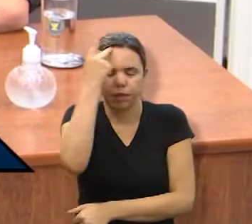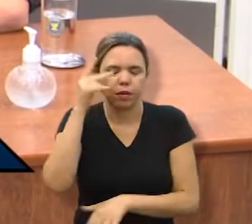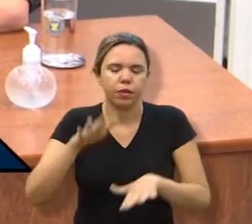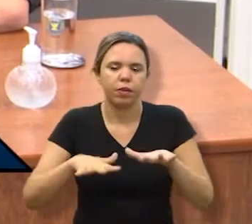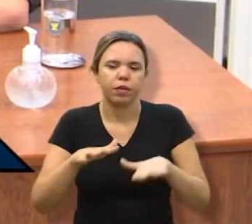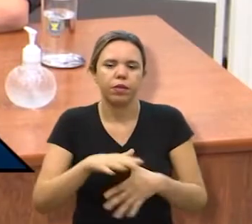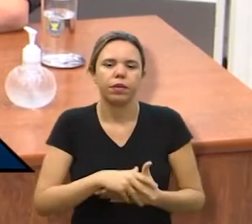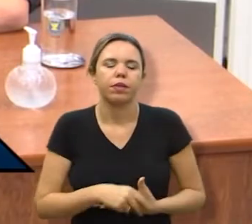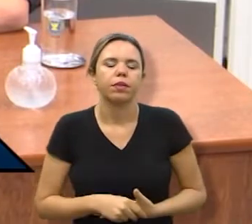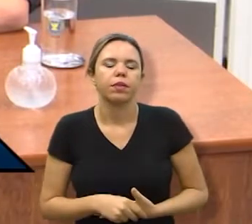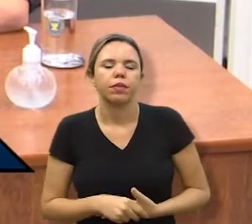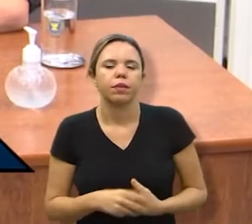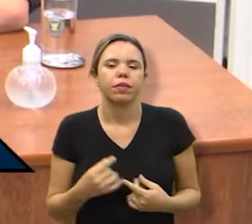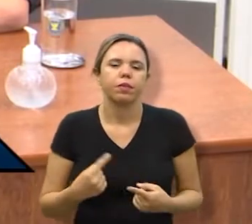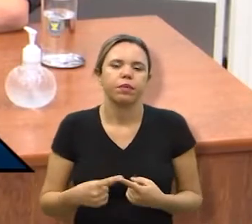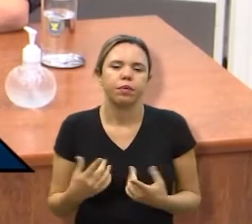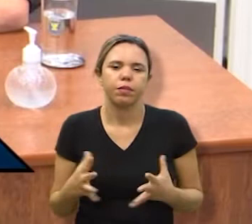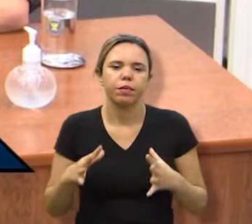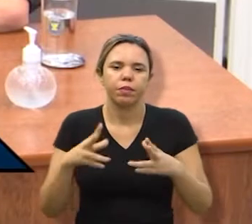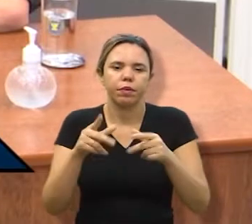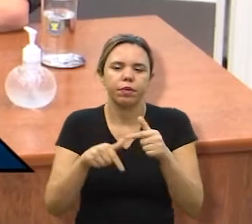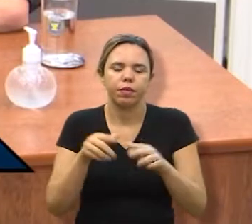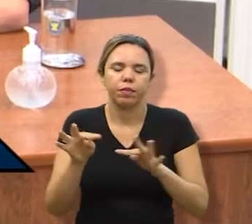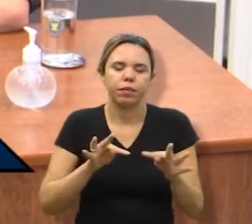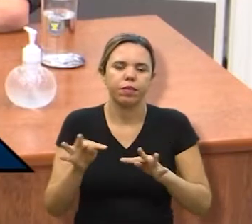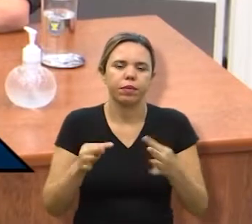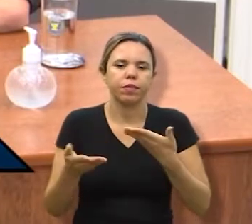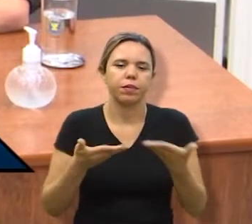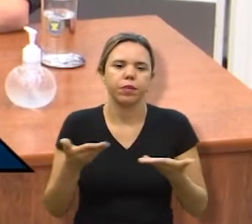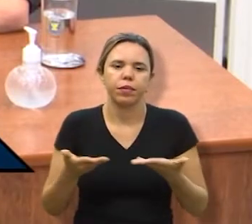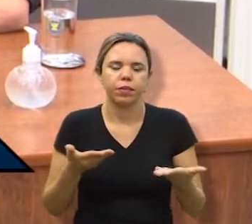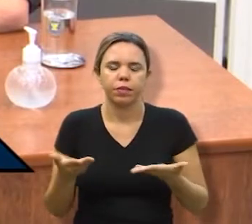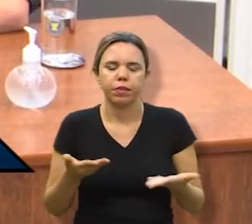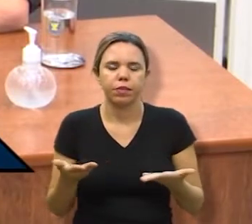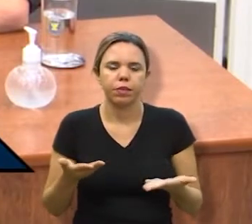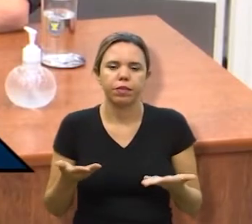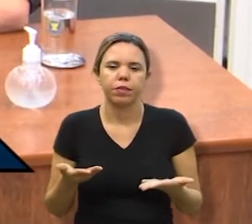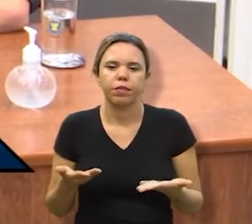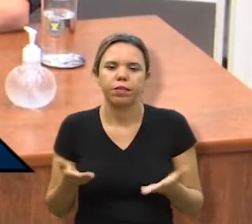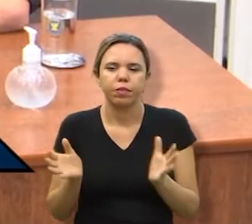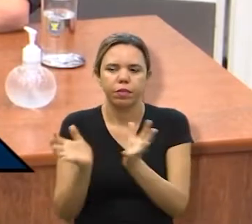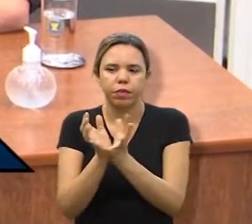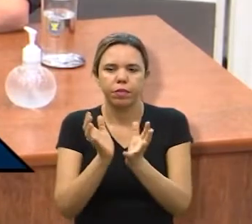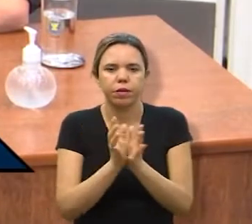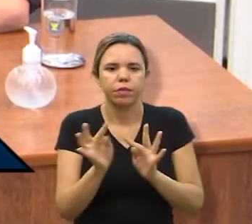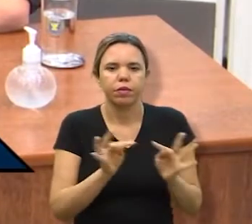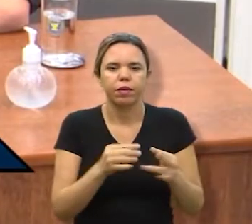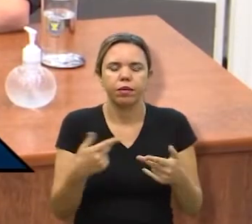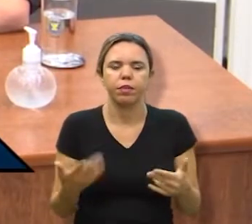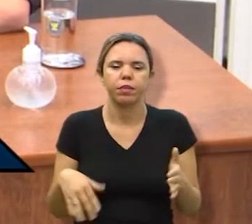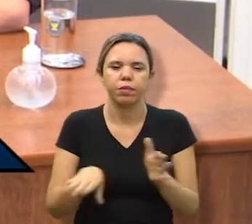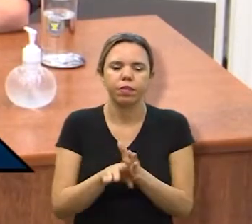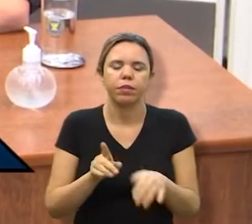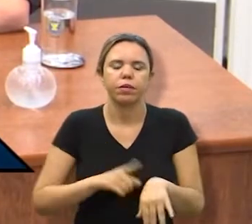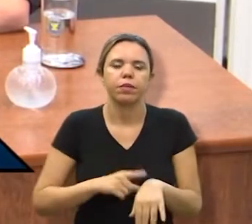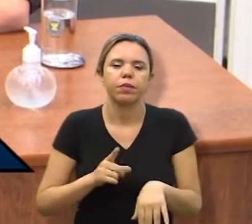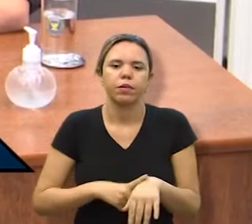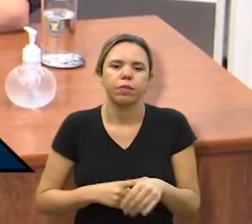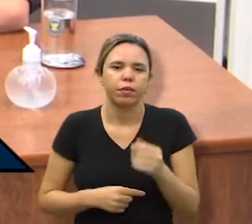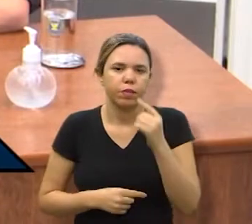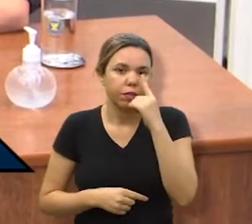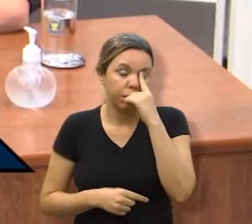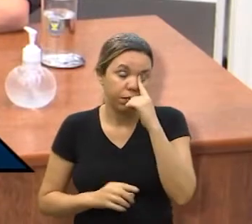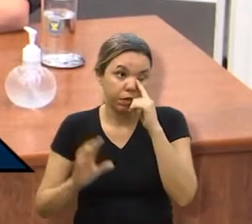quê? Porque todo tratamento que envolve aí as comunidades terapêuticas, chega um